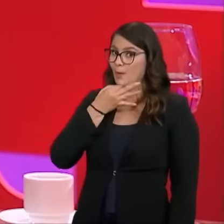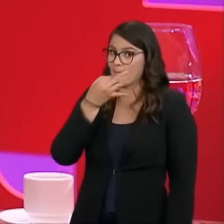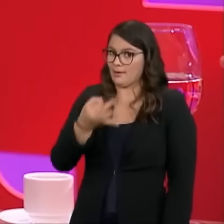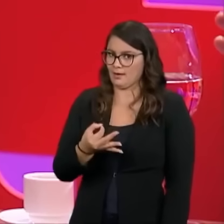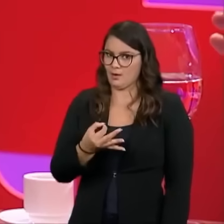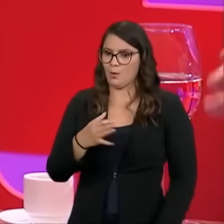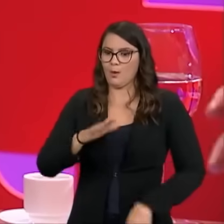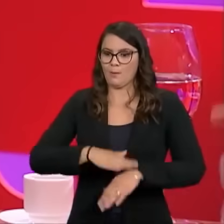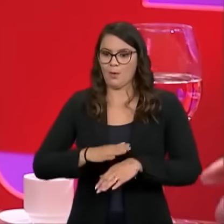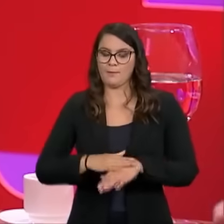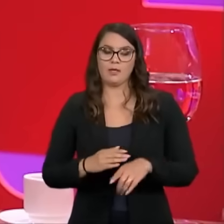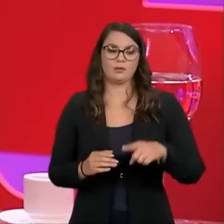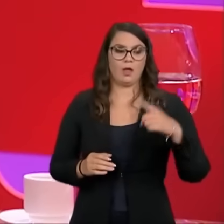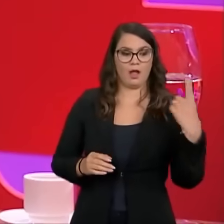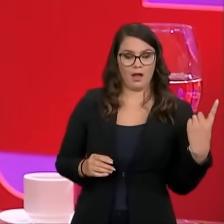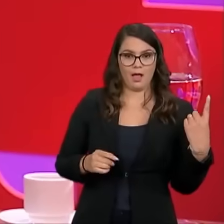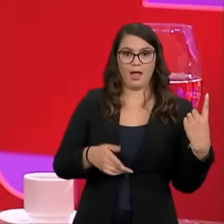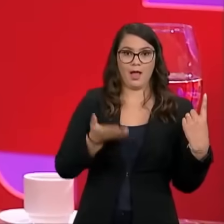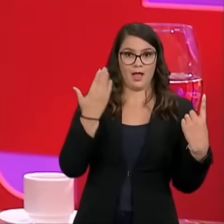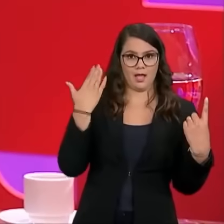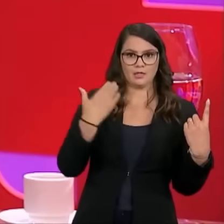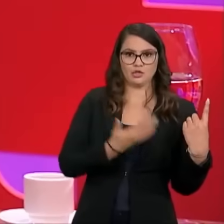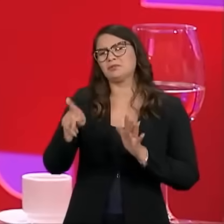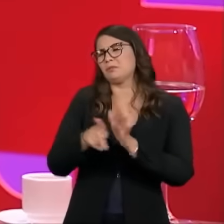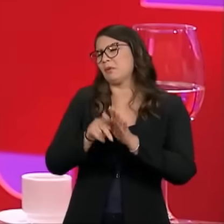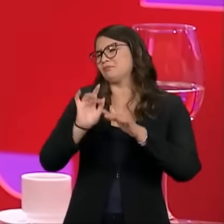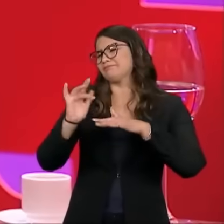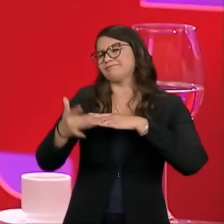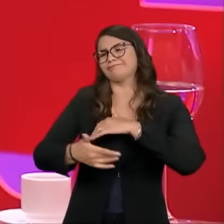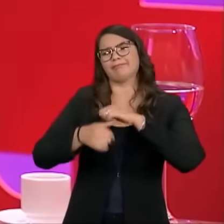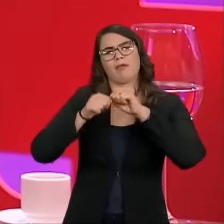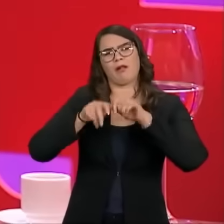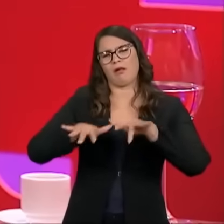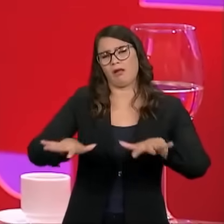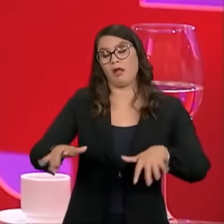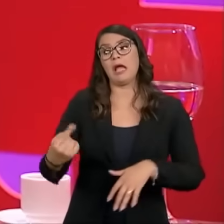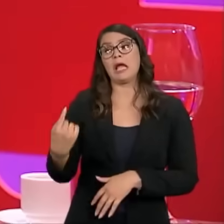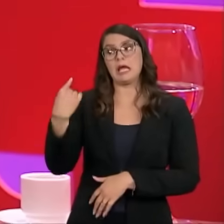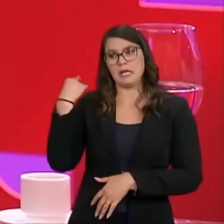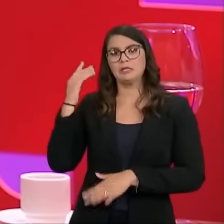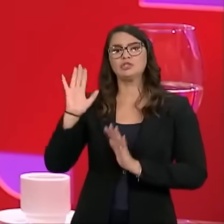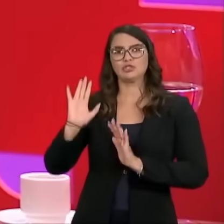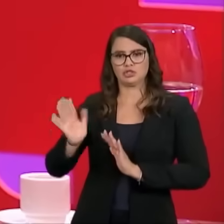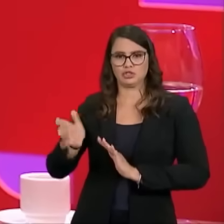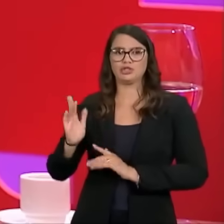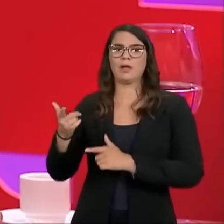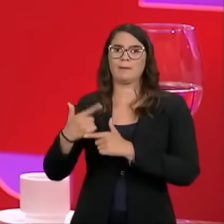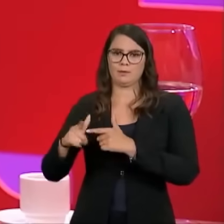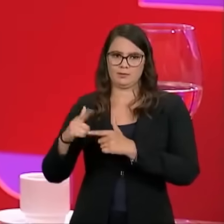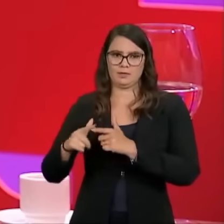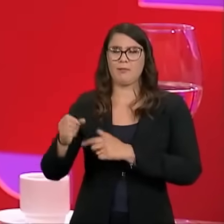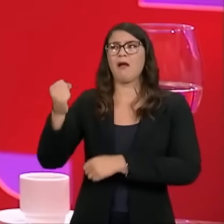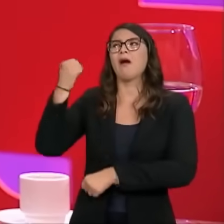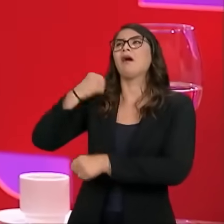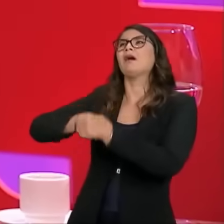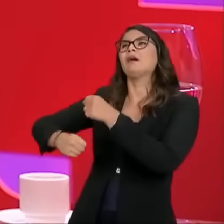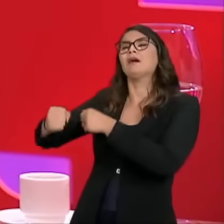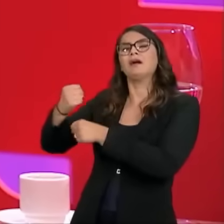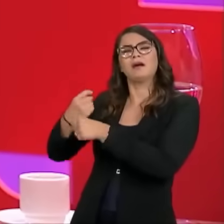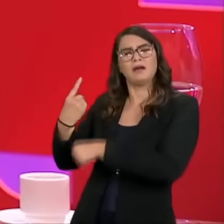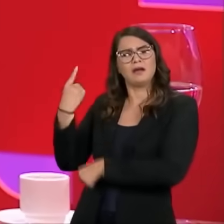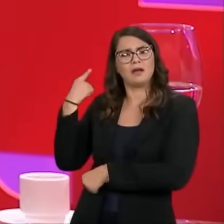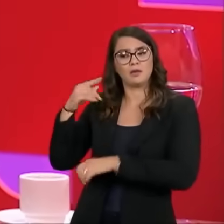de quando estava lá e de que quando estou agora com meu mandato de deputada Federal e já foi uma questão né há anos atrás quando o movimento